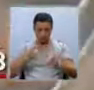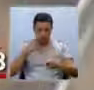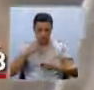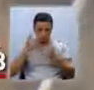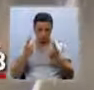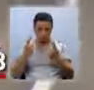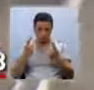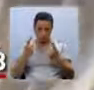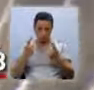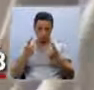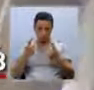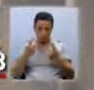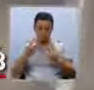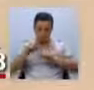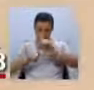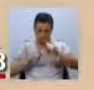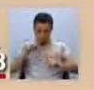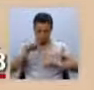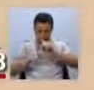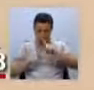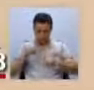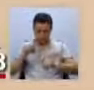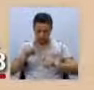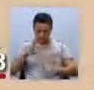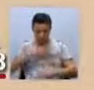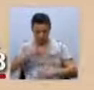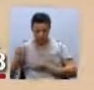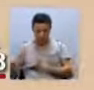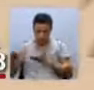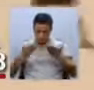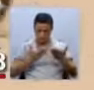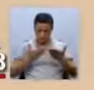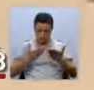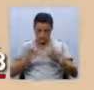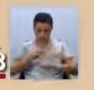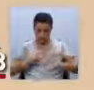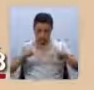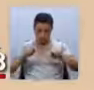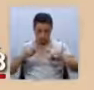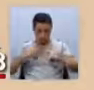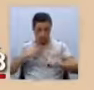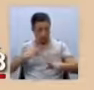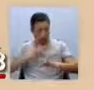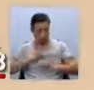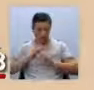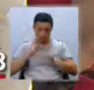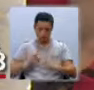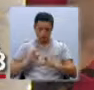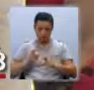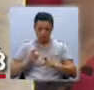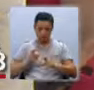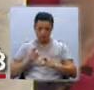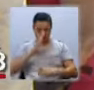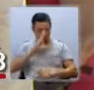competições que que o selecionador nos fez o convite a gente não pensa muito em aceitar